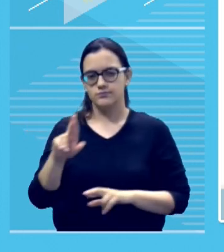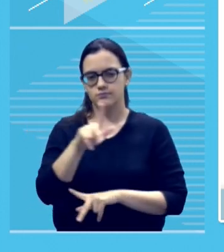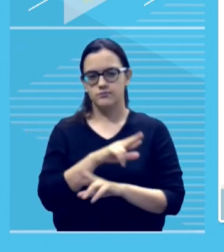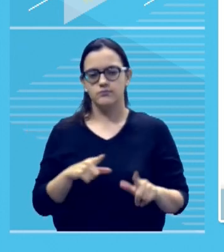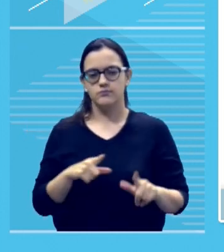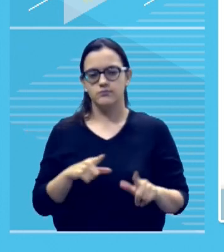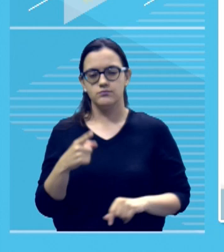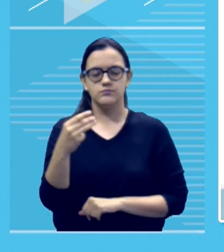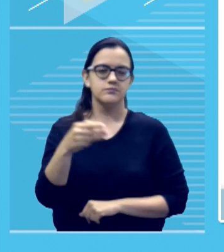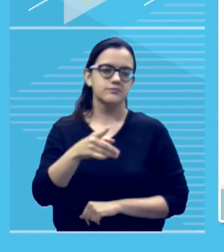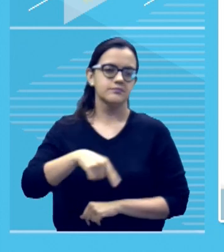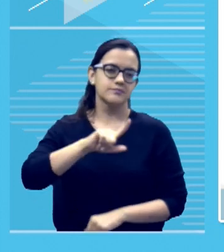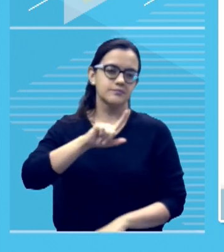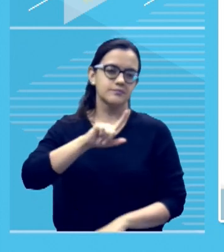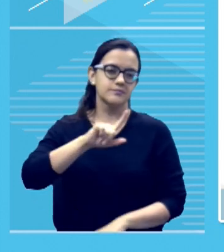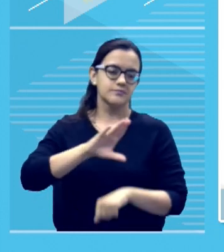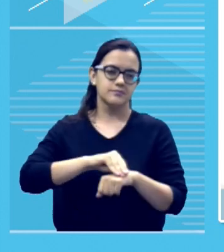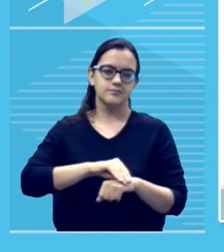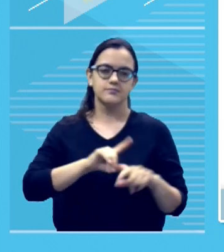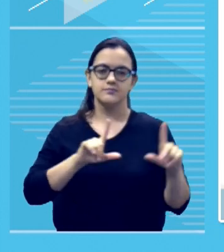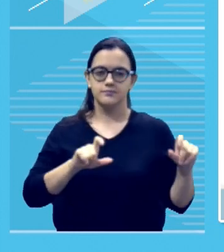para você fazer um print desse desenho aí.